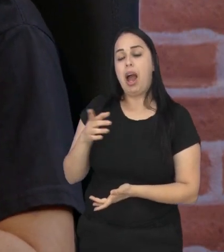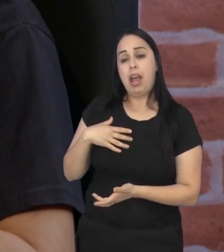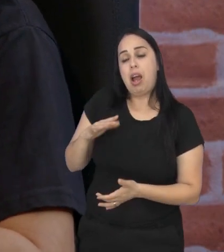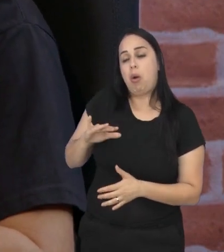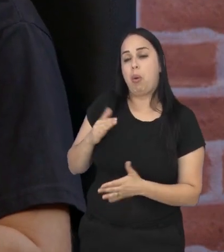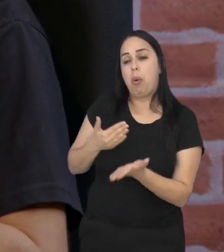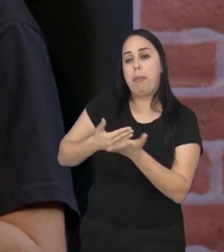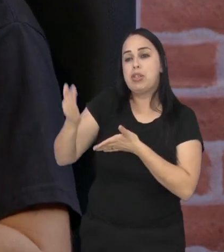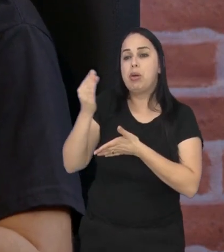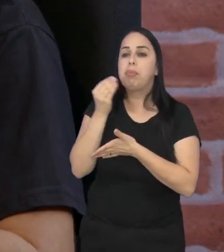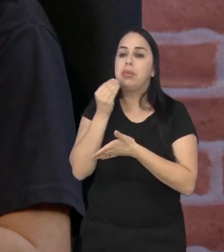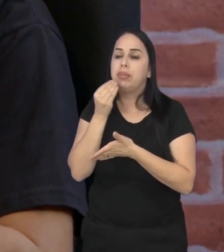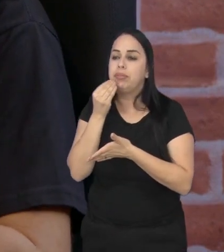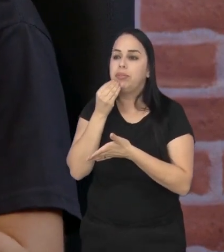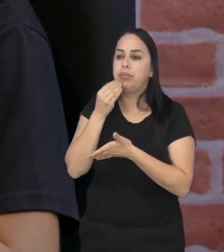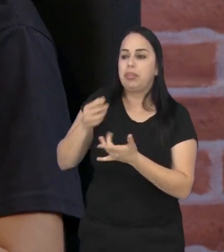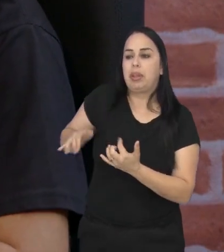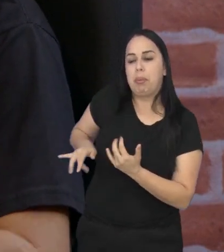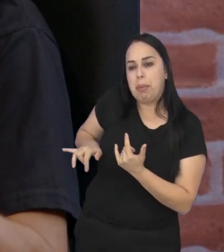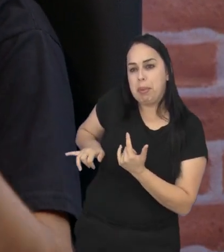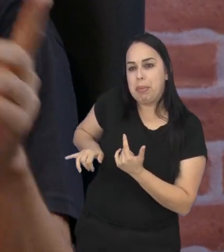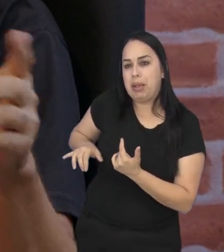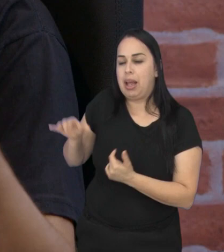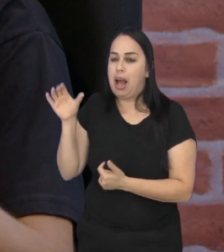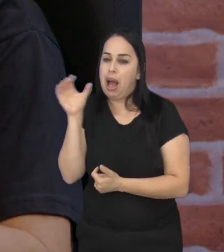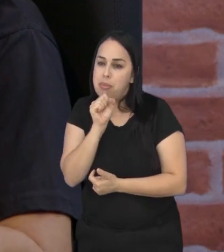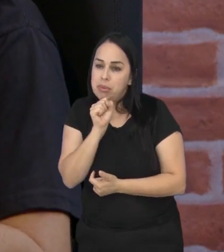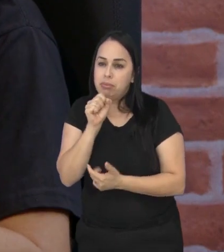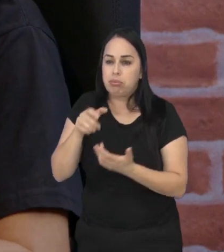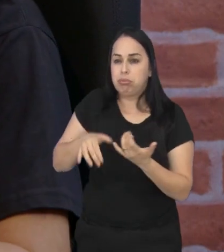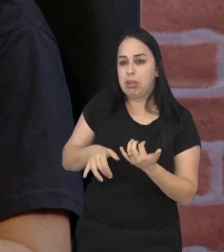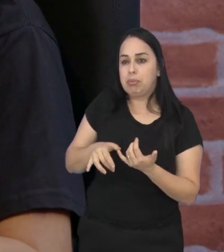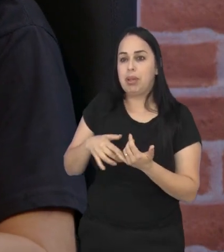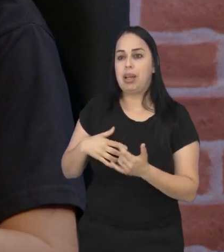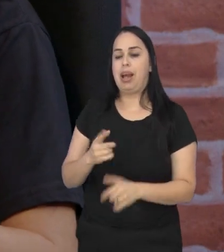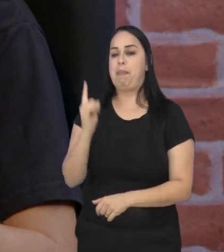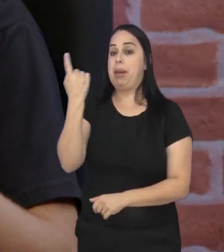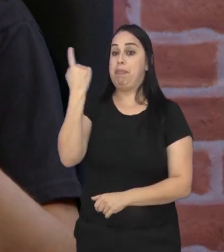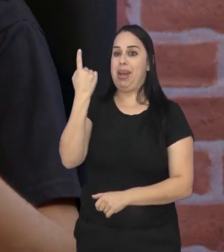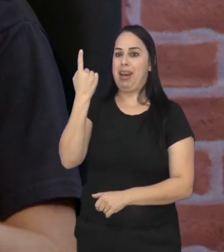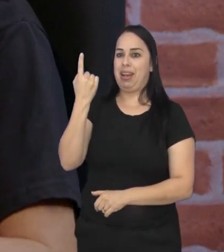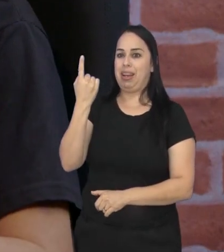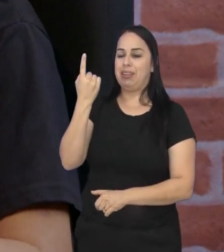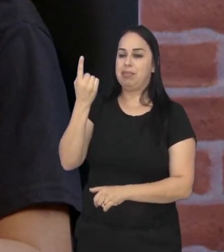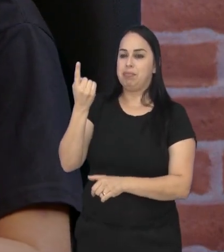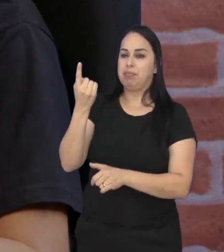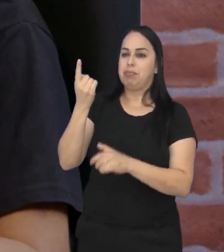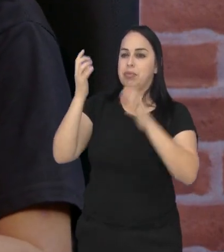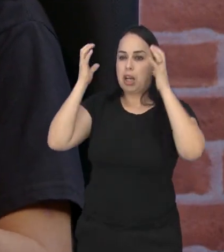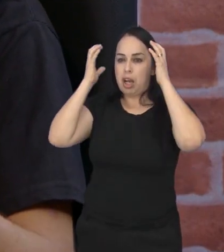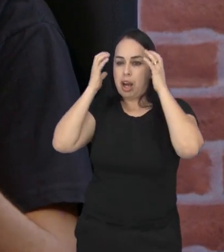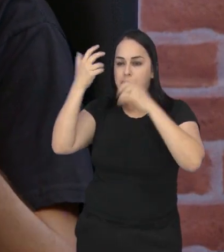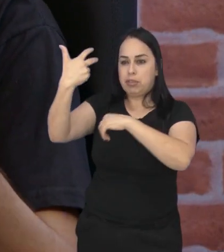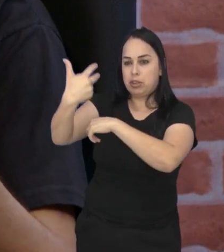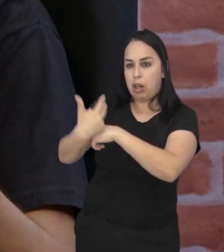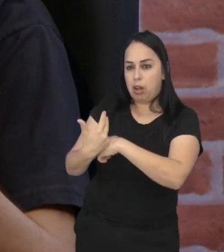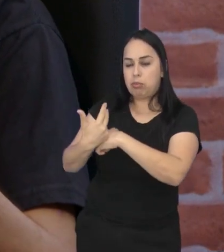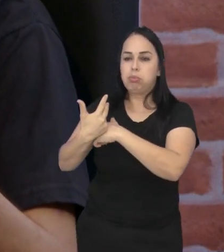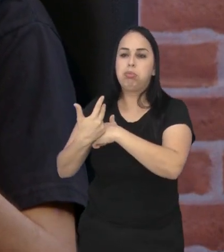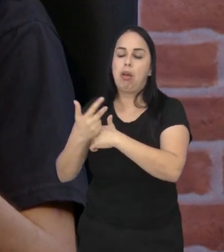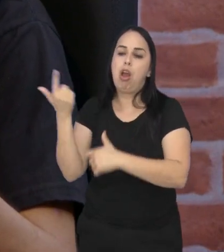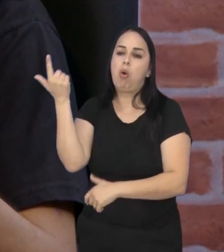fazer um freela aqui, tira o repertório. Tô precisando... E aí rolou a primeira gravação. Depois que rolou a primeira gravação, eu não voltei mais pra